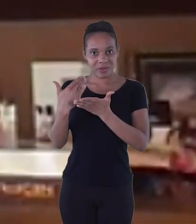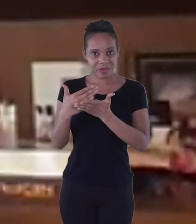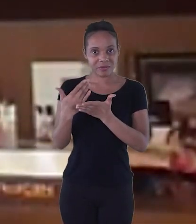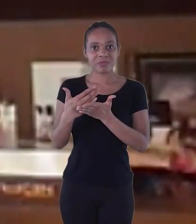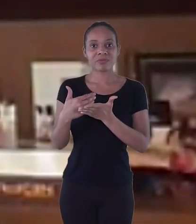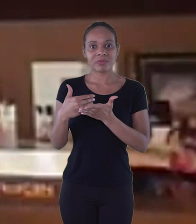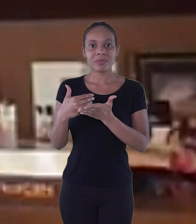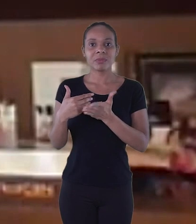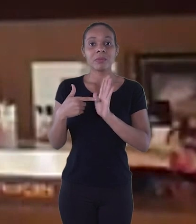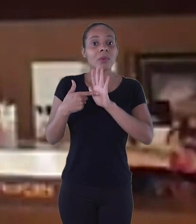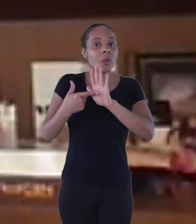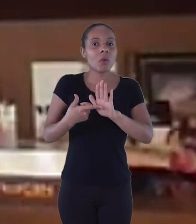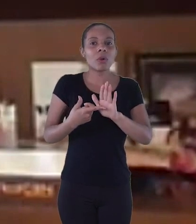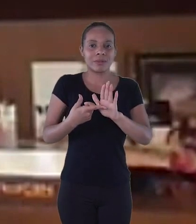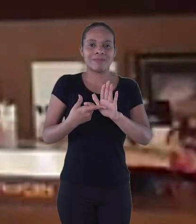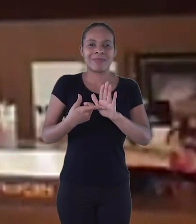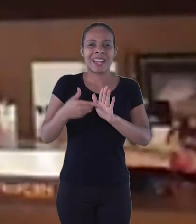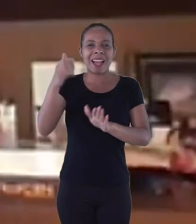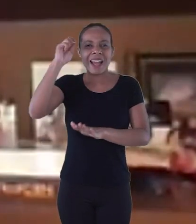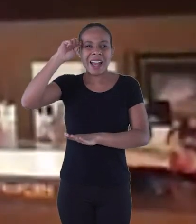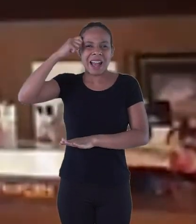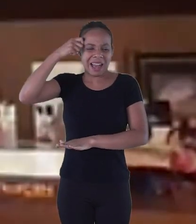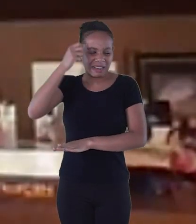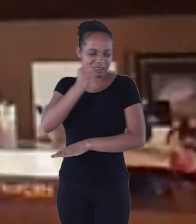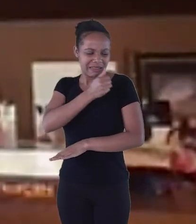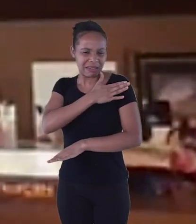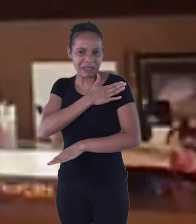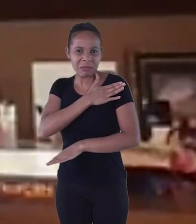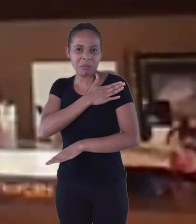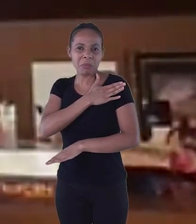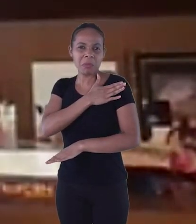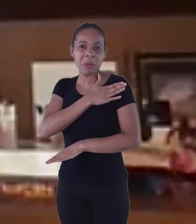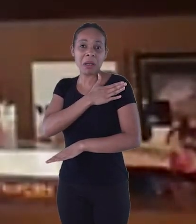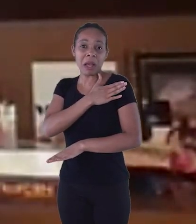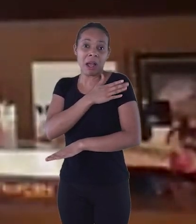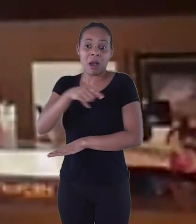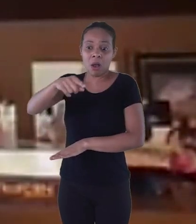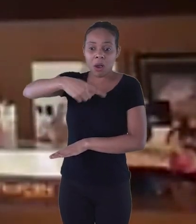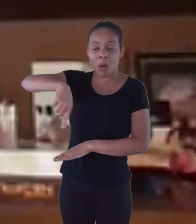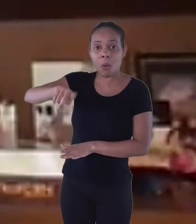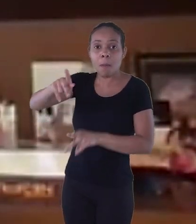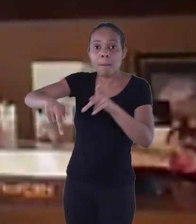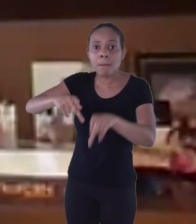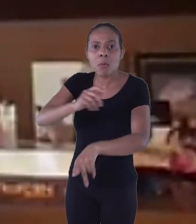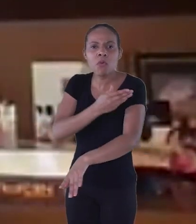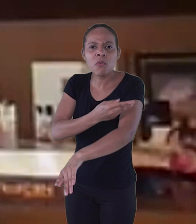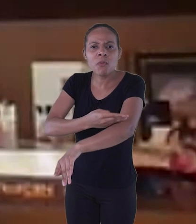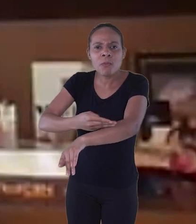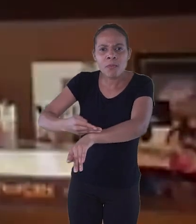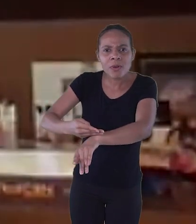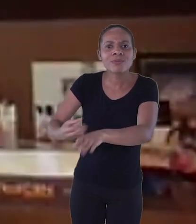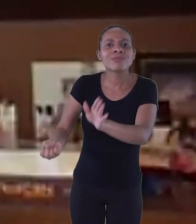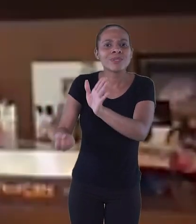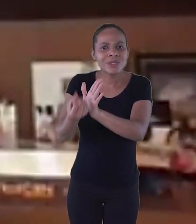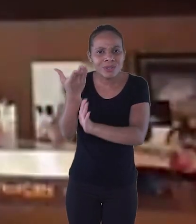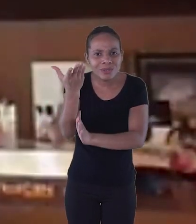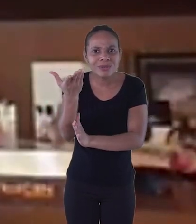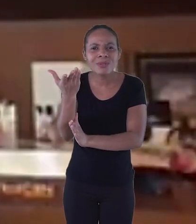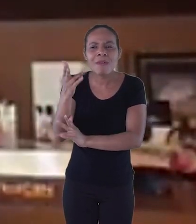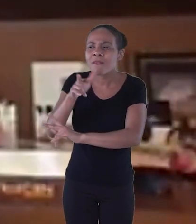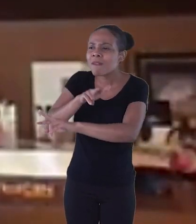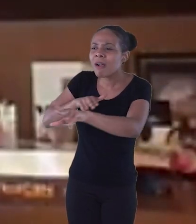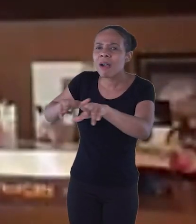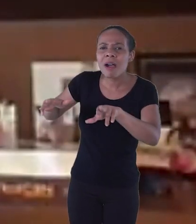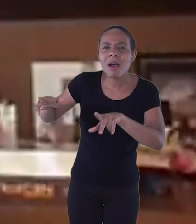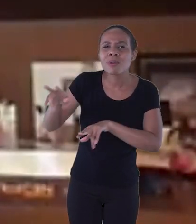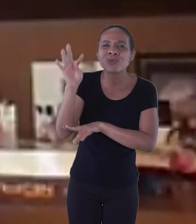brancos, a escravidão foi uma criação dos brancos, o racismo científico foi uma criação dos brancos, as teorias de branqueamento, claro, foram